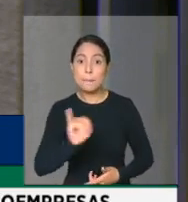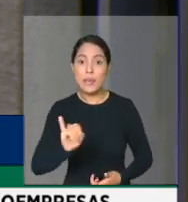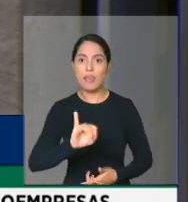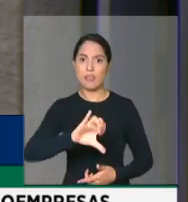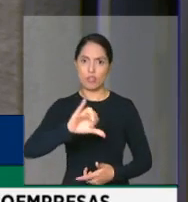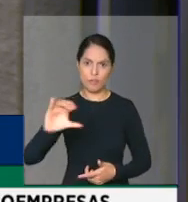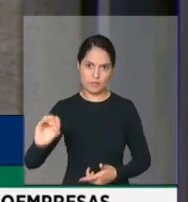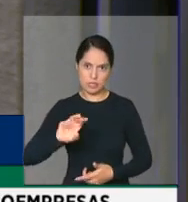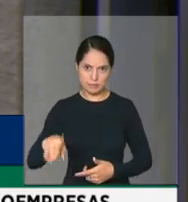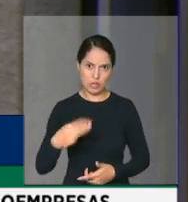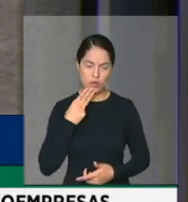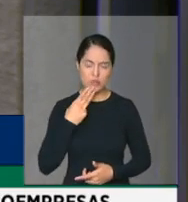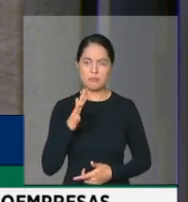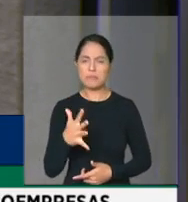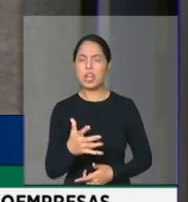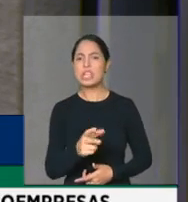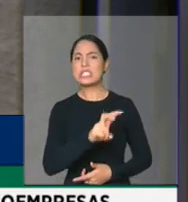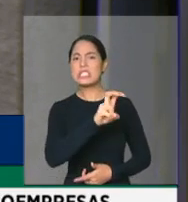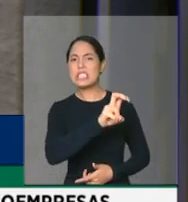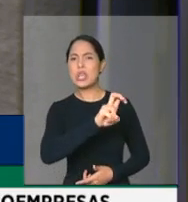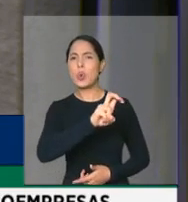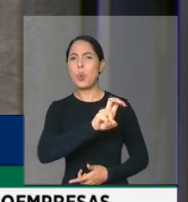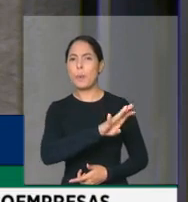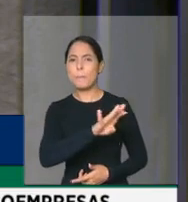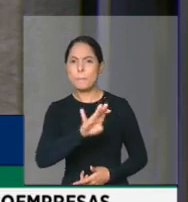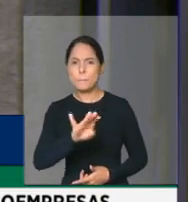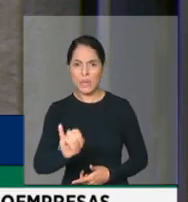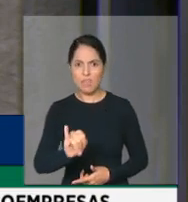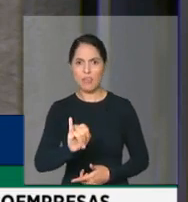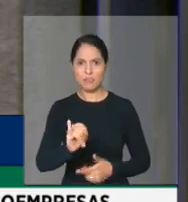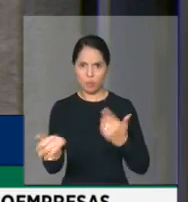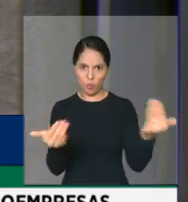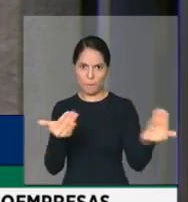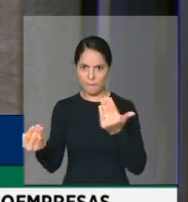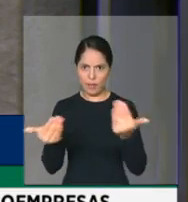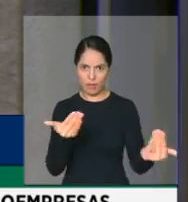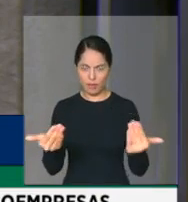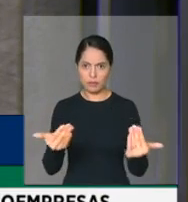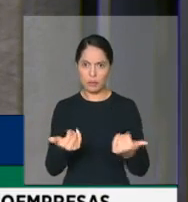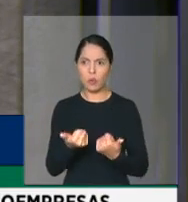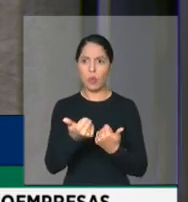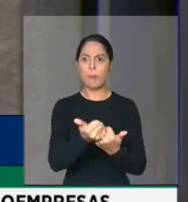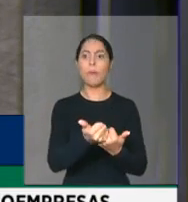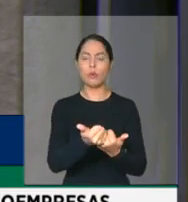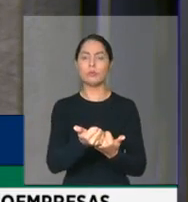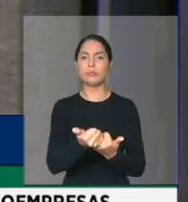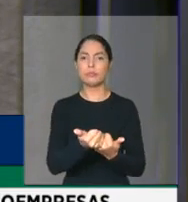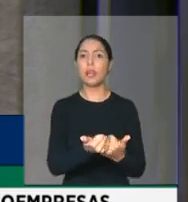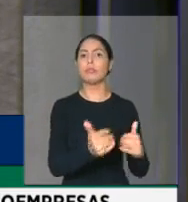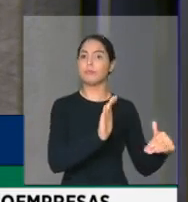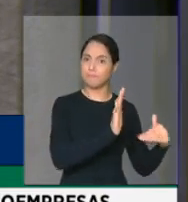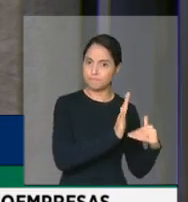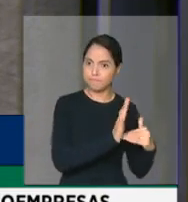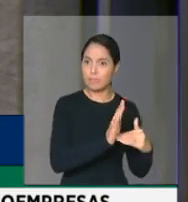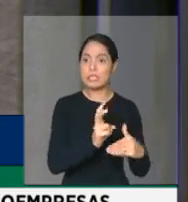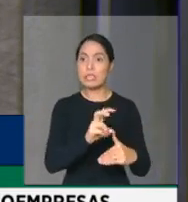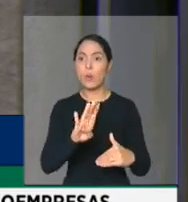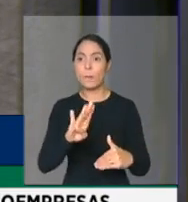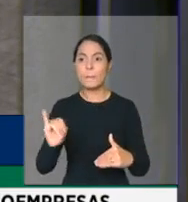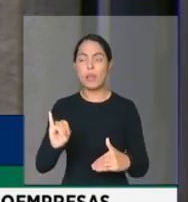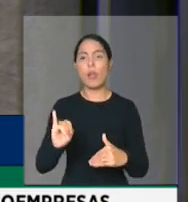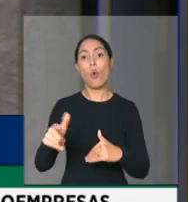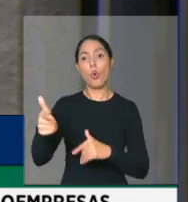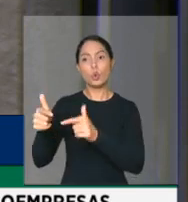Ou seja, 5 bilhões a mais do que a proposta inicial de aporte da União, e o restante vindo dos bancos que